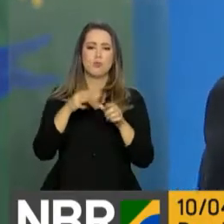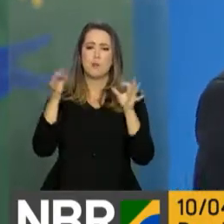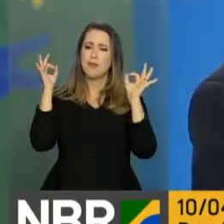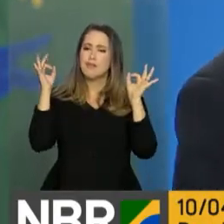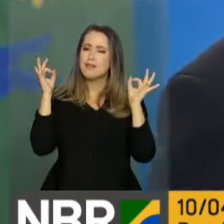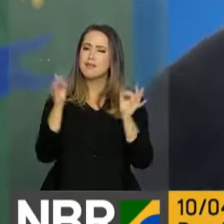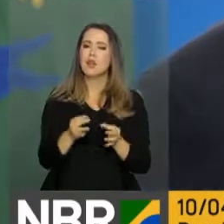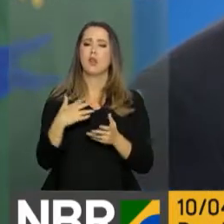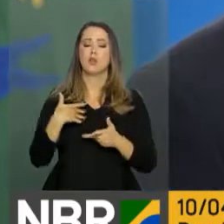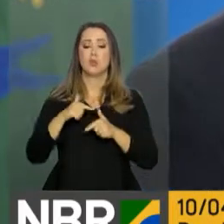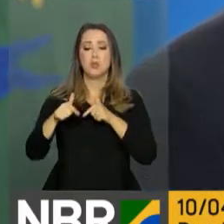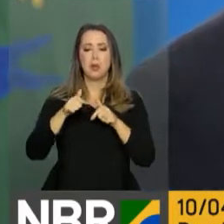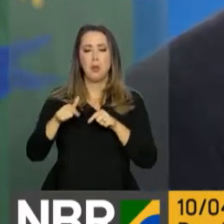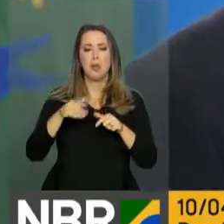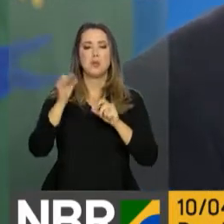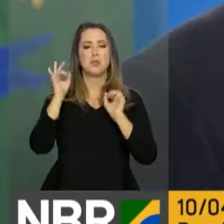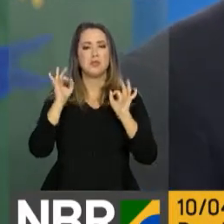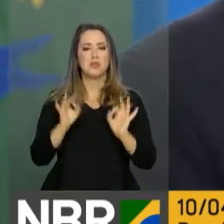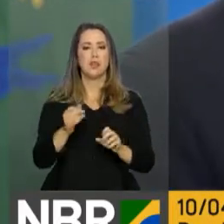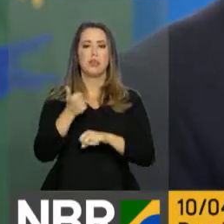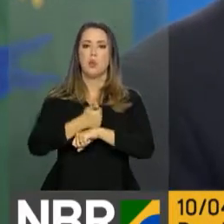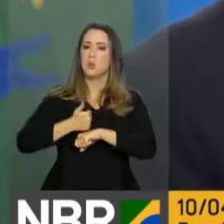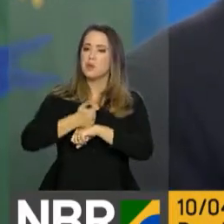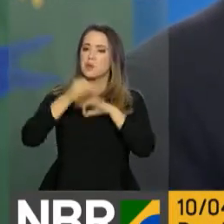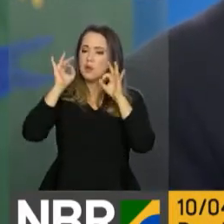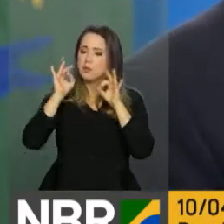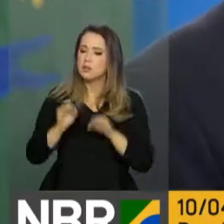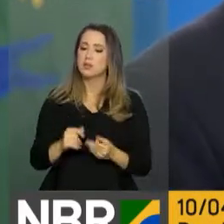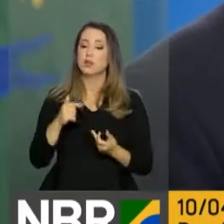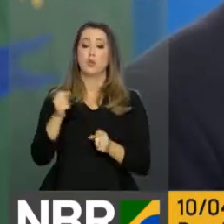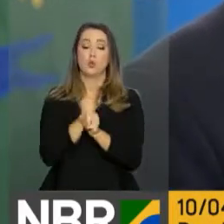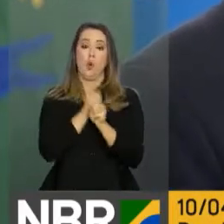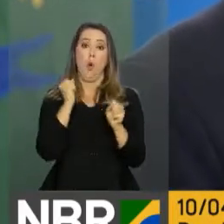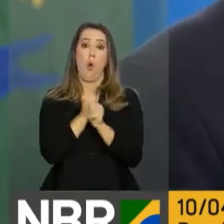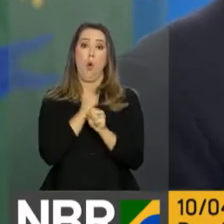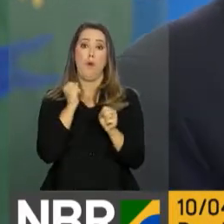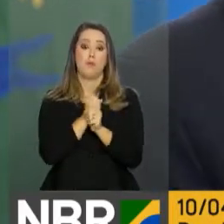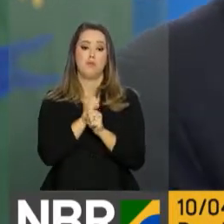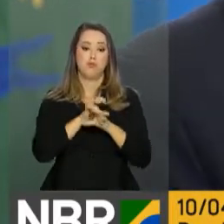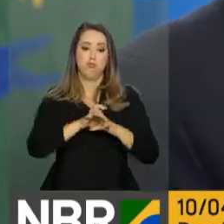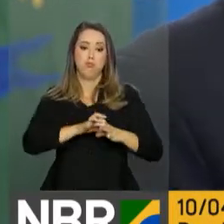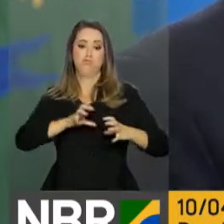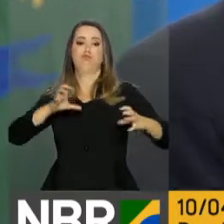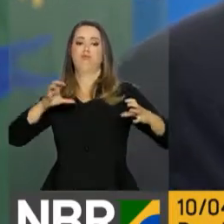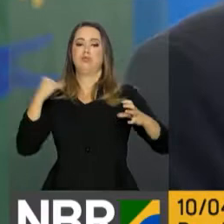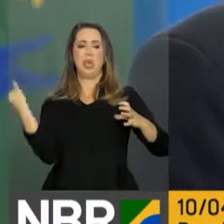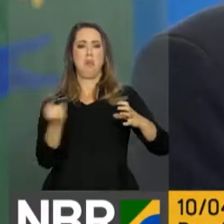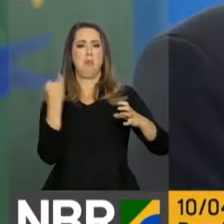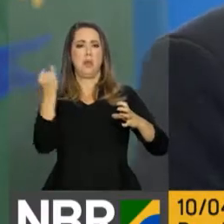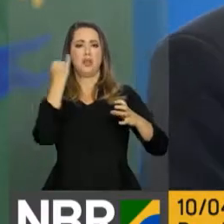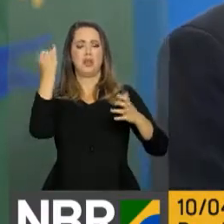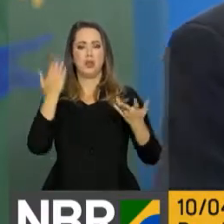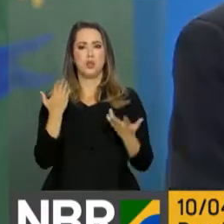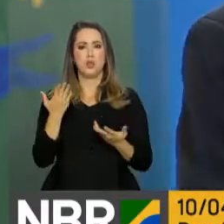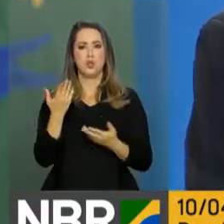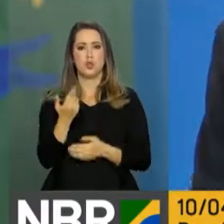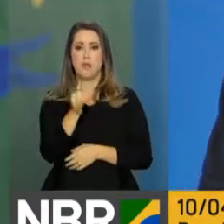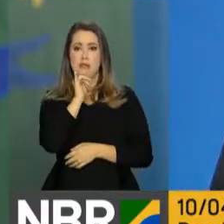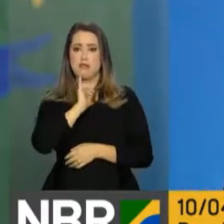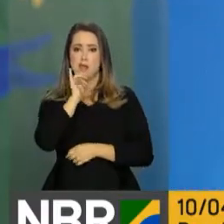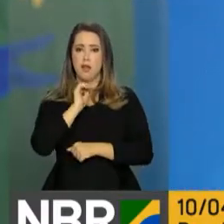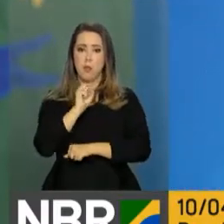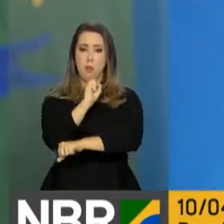com profissionalismo extraordinário obras do porte e da relevância da transposição do